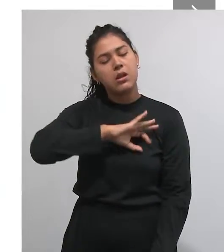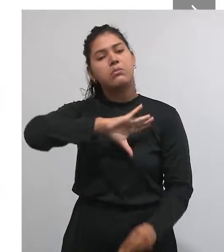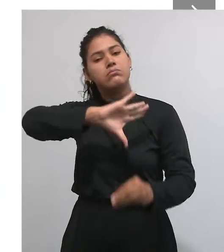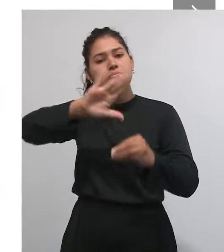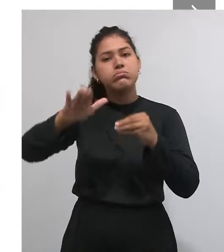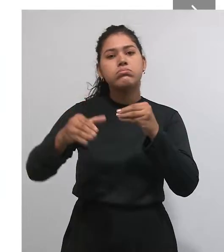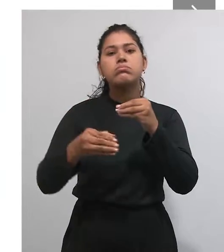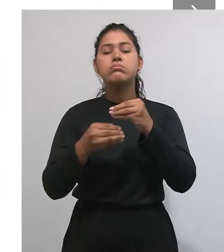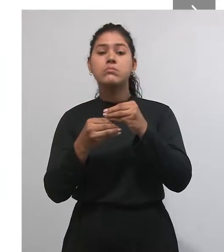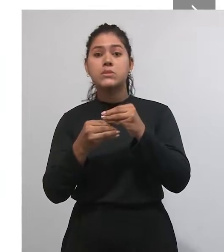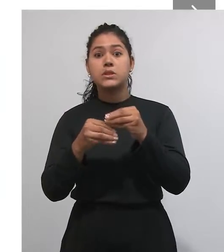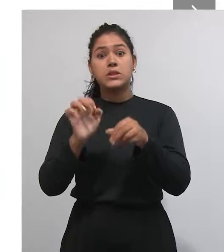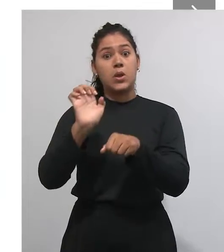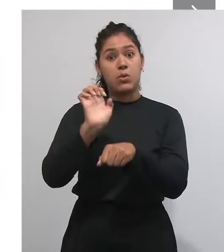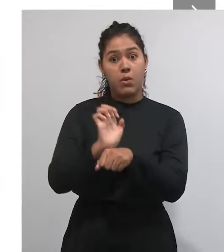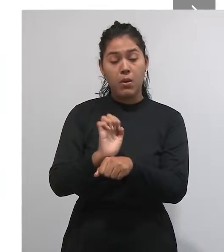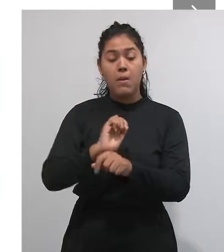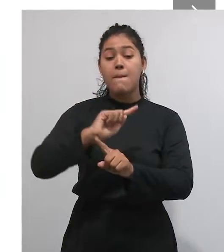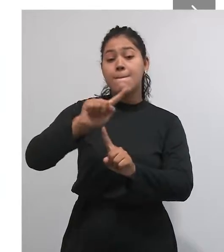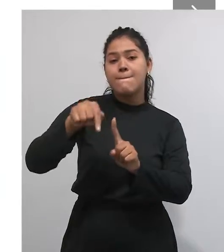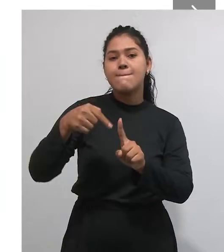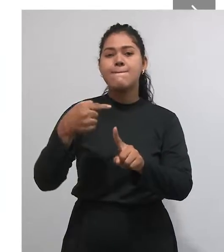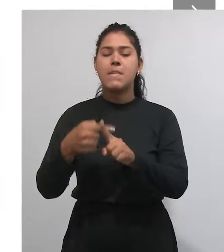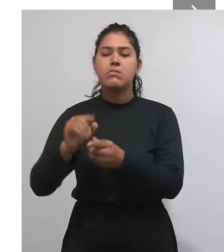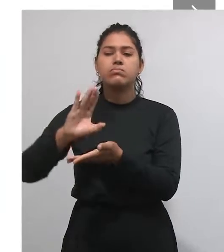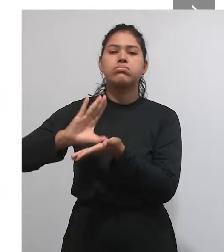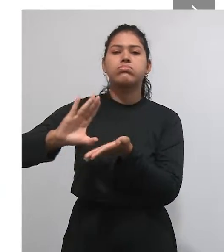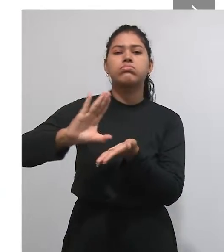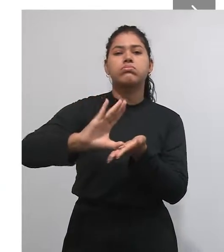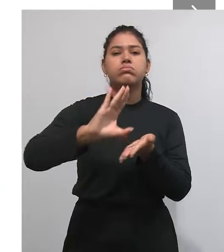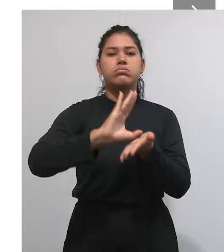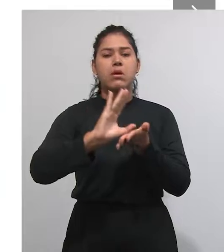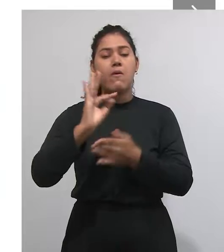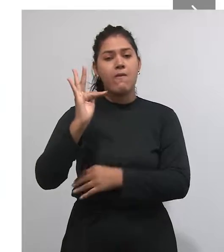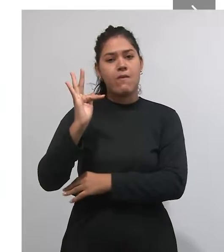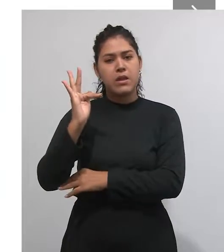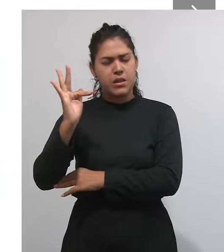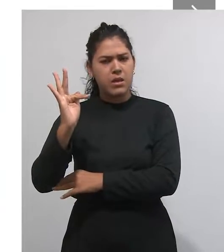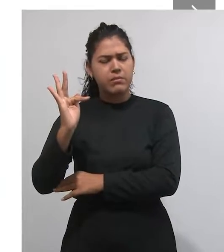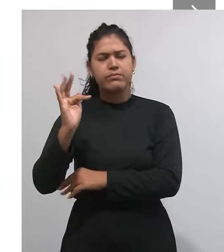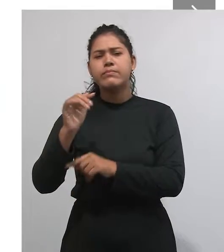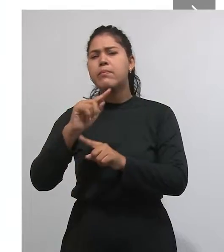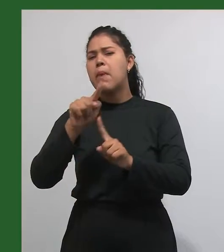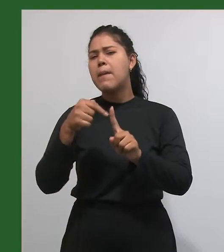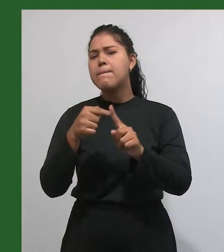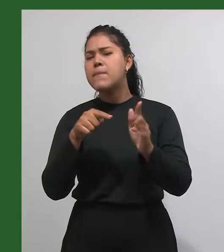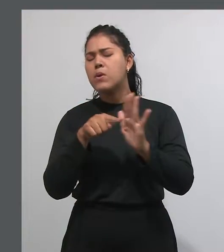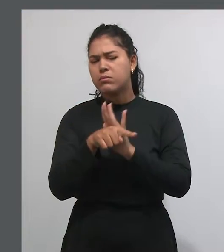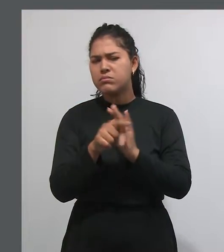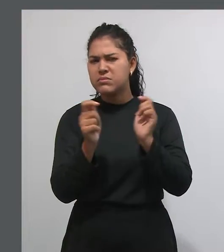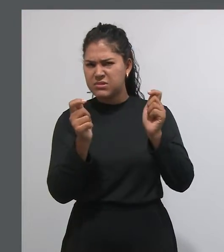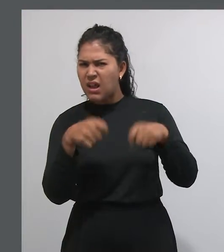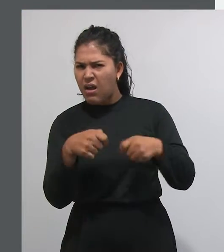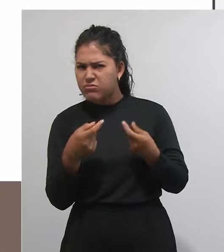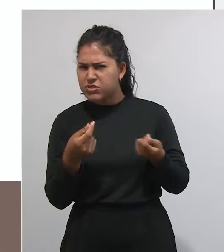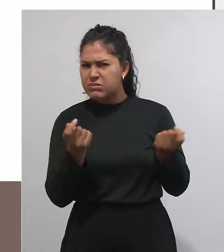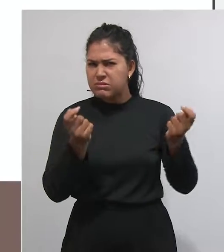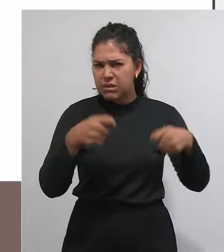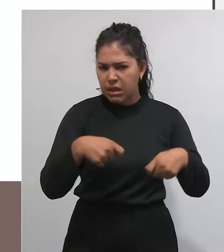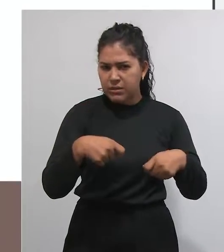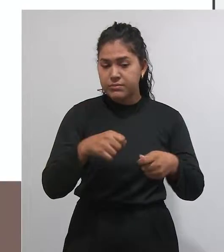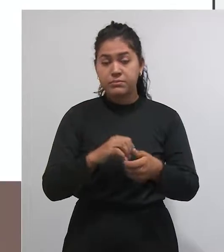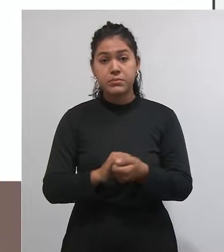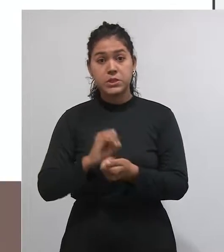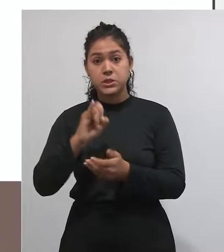a transferência do governo federal e um questionamento se o dinheiro é suficiente. Então, quando você clicar, você vai